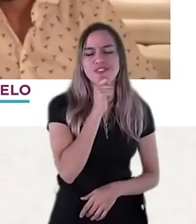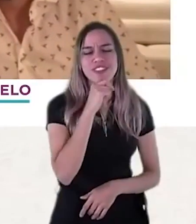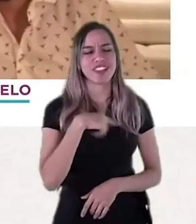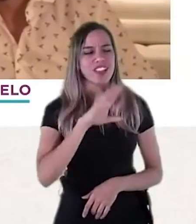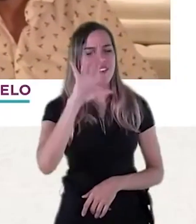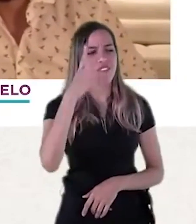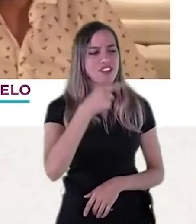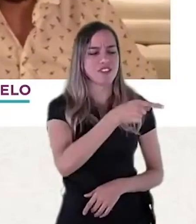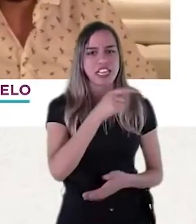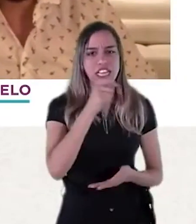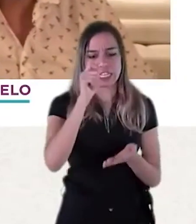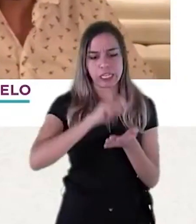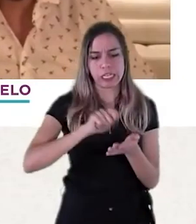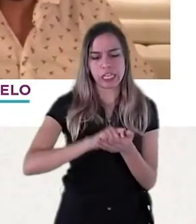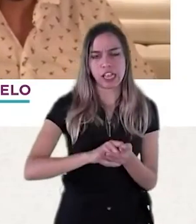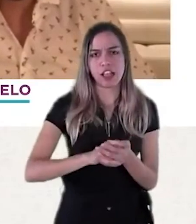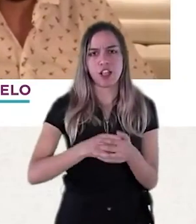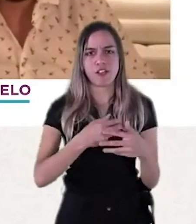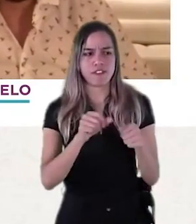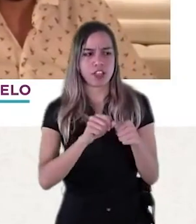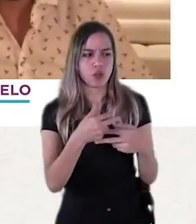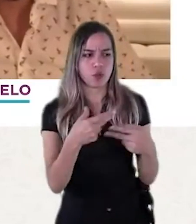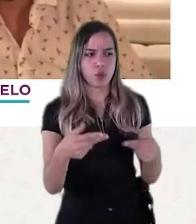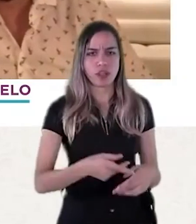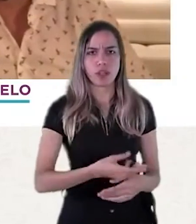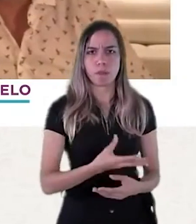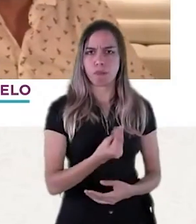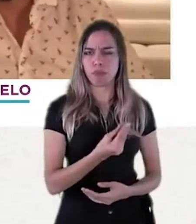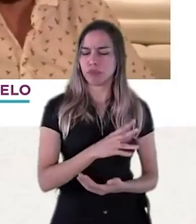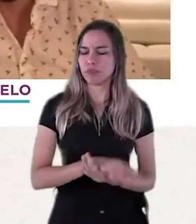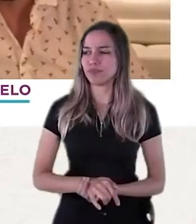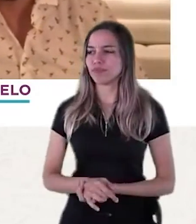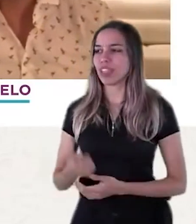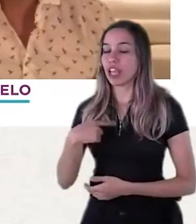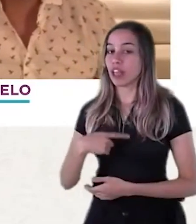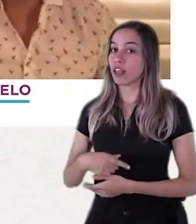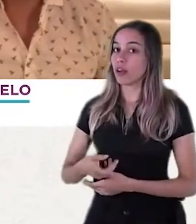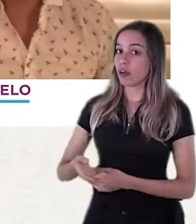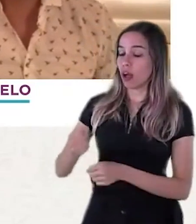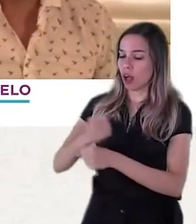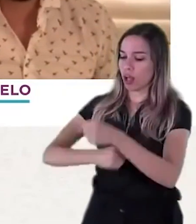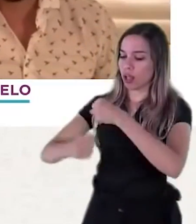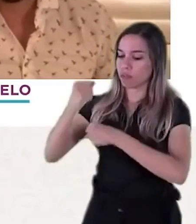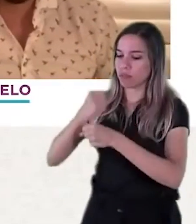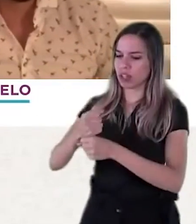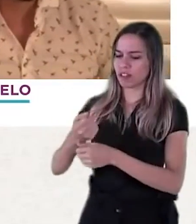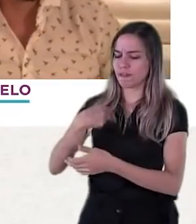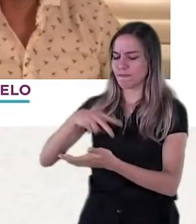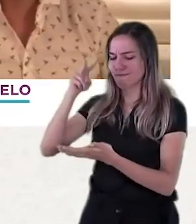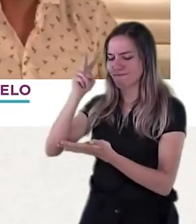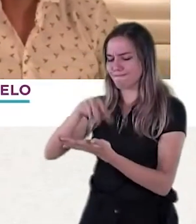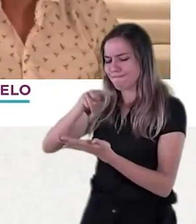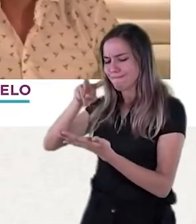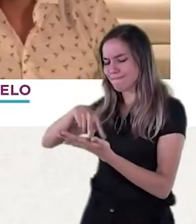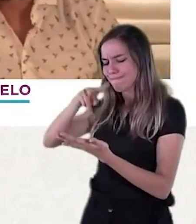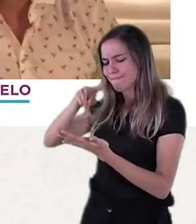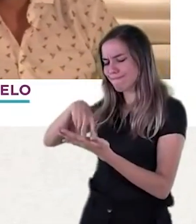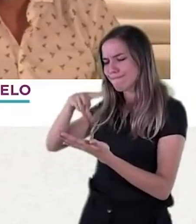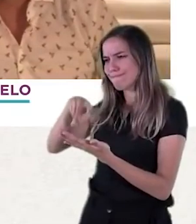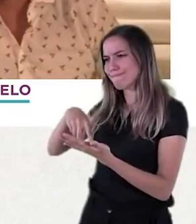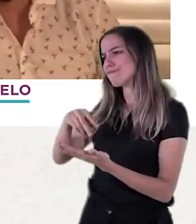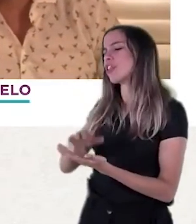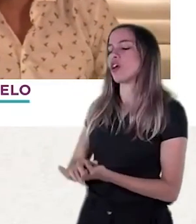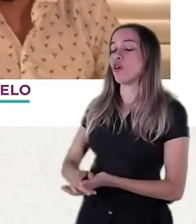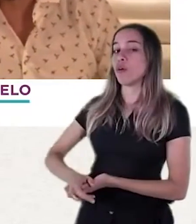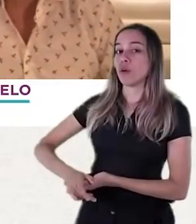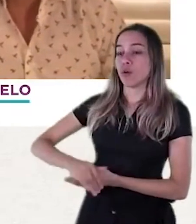aí. O ano passado, de maneira muito especial, eu me dediquei à leitura. Eu li muito, muito, muito. Tudo